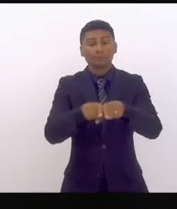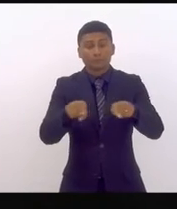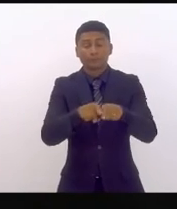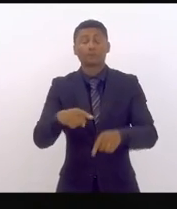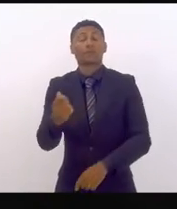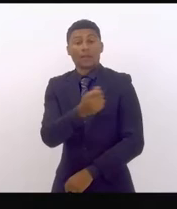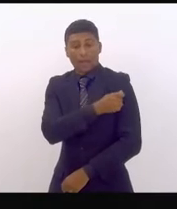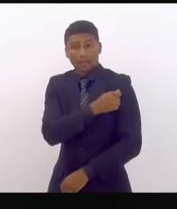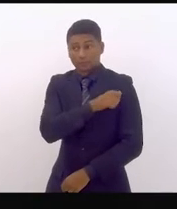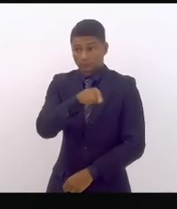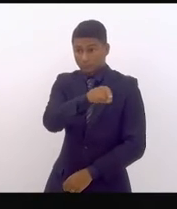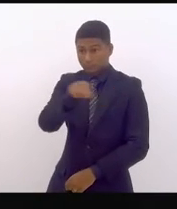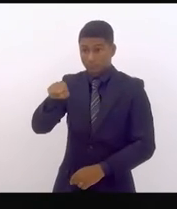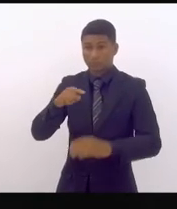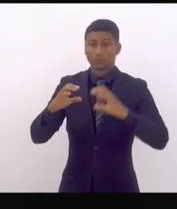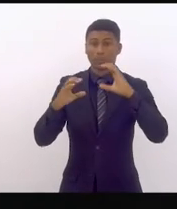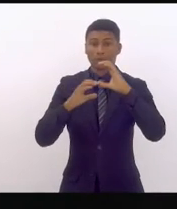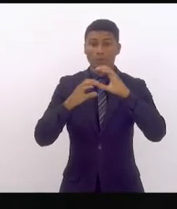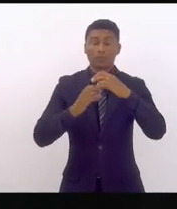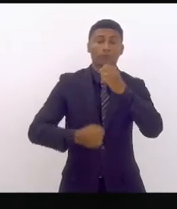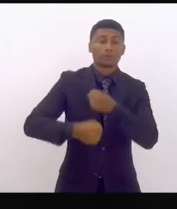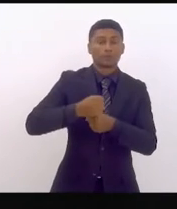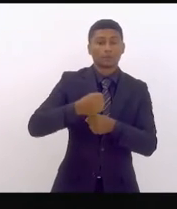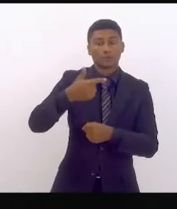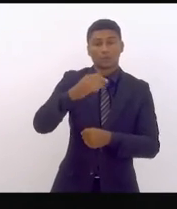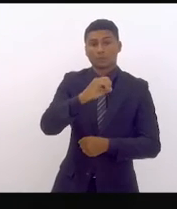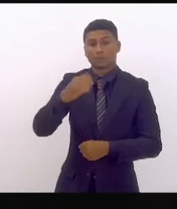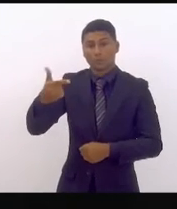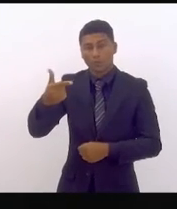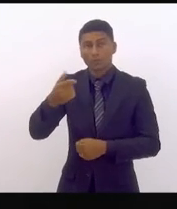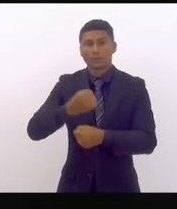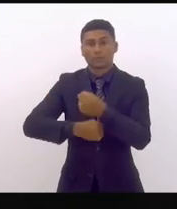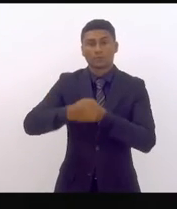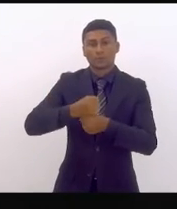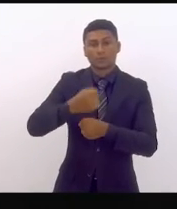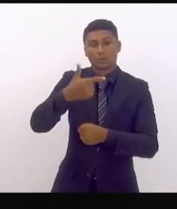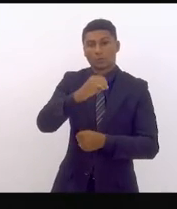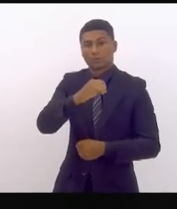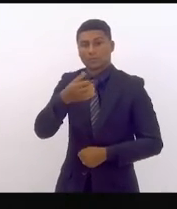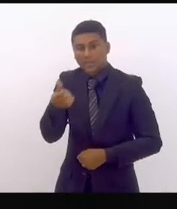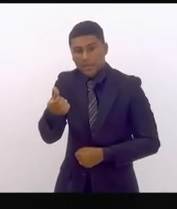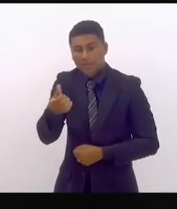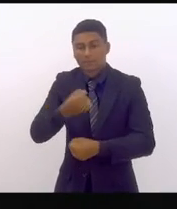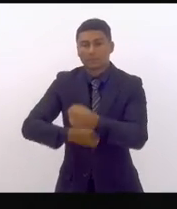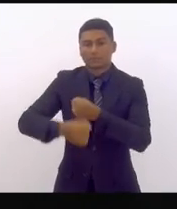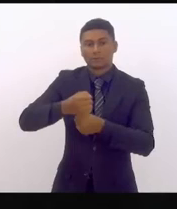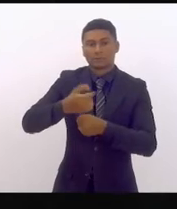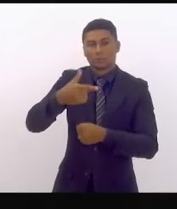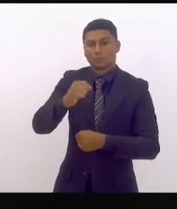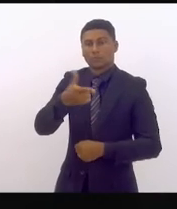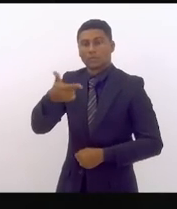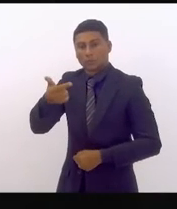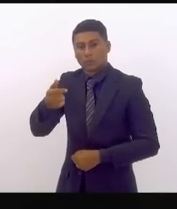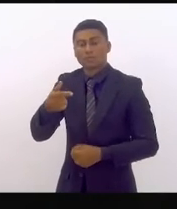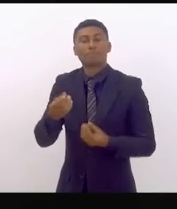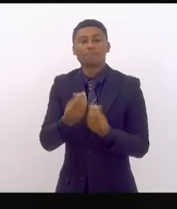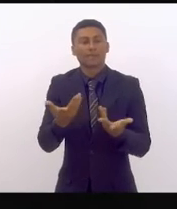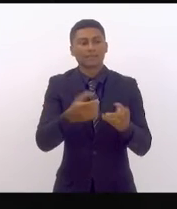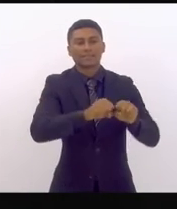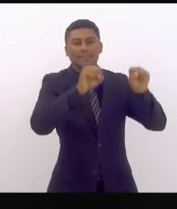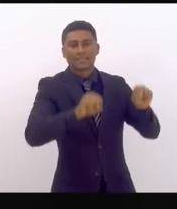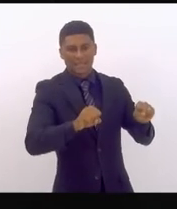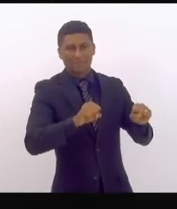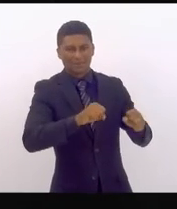prestaram concurso do ano de 2002 2006 e 2012 para o sistema penal policial penal